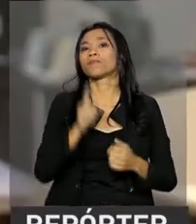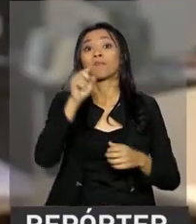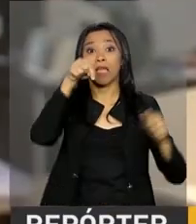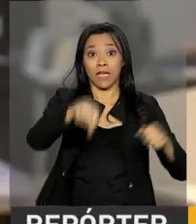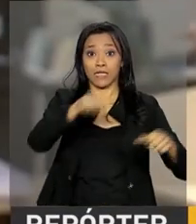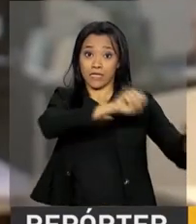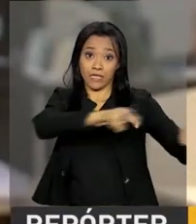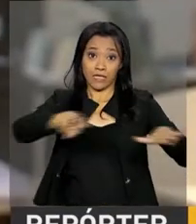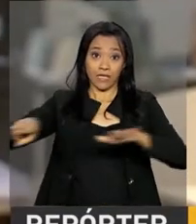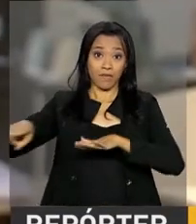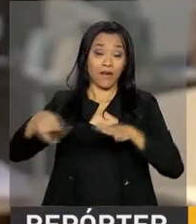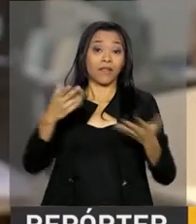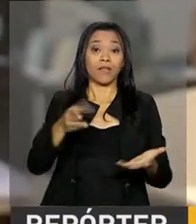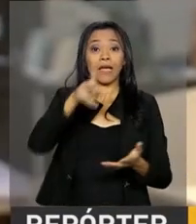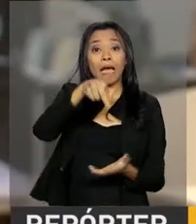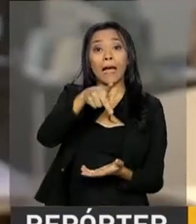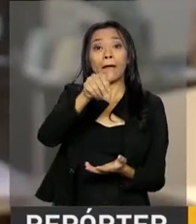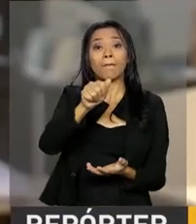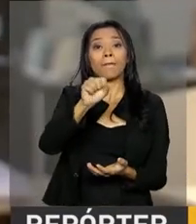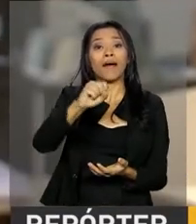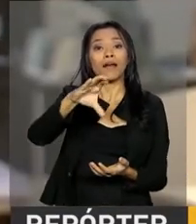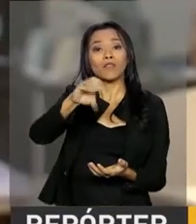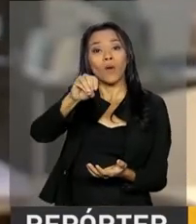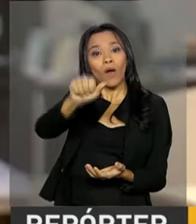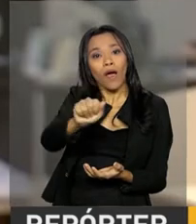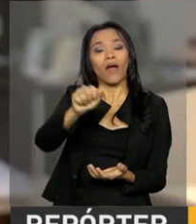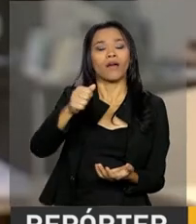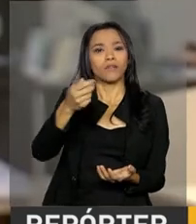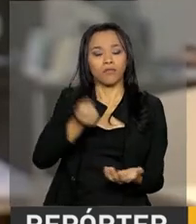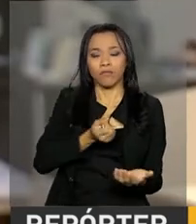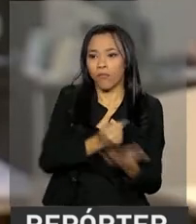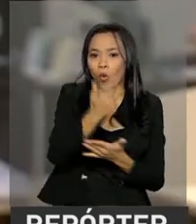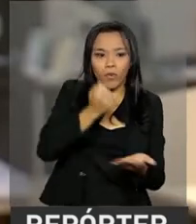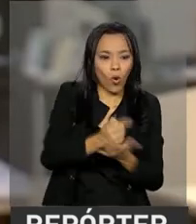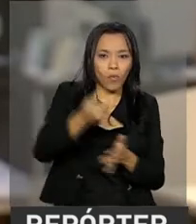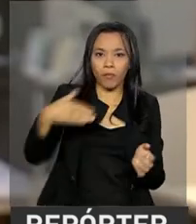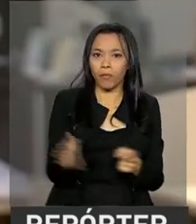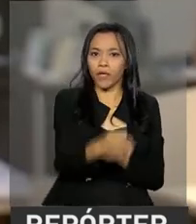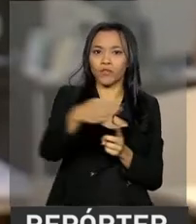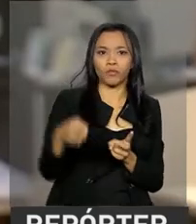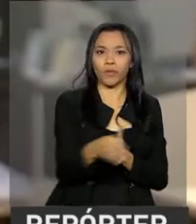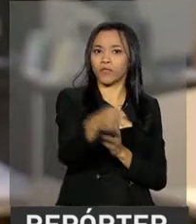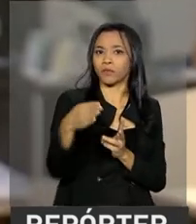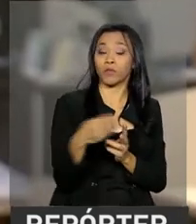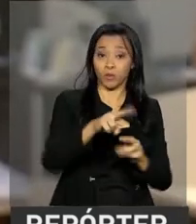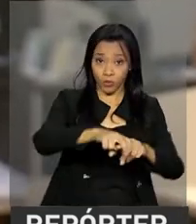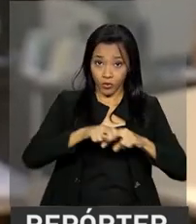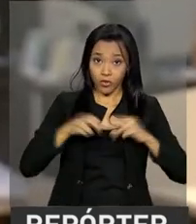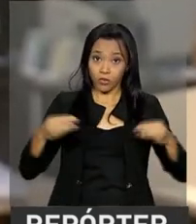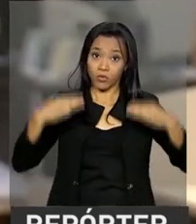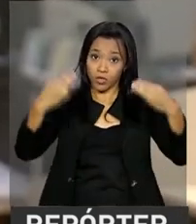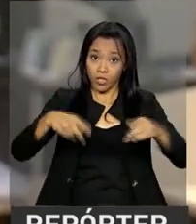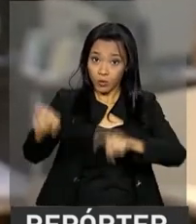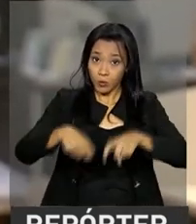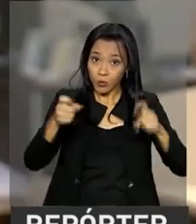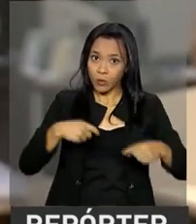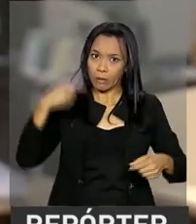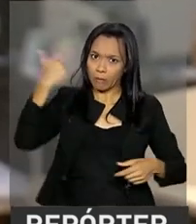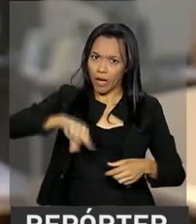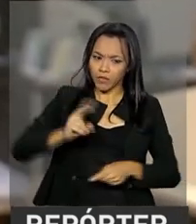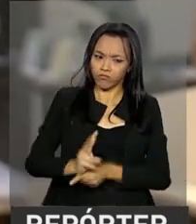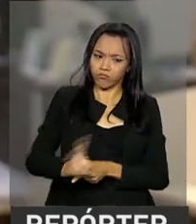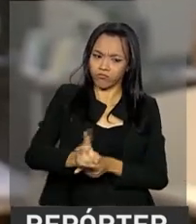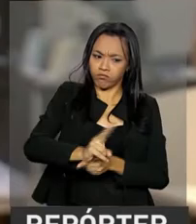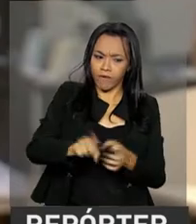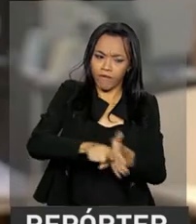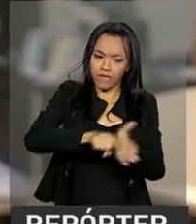da páscoa e como é tradição neste período do ano o consumo de peixes aumenta por isso o ministério da agricultura reforça a fiscalização desses produtos o